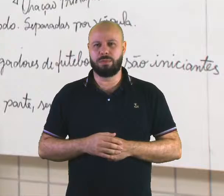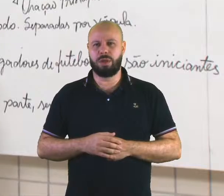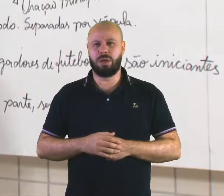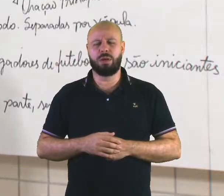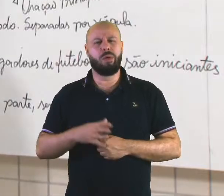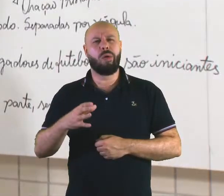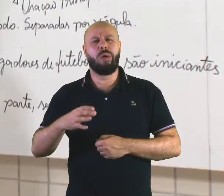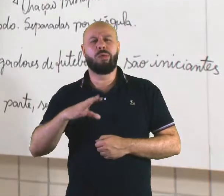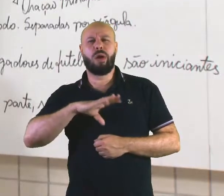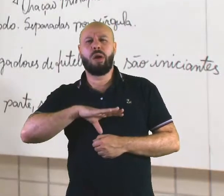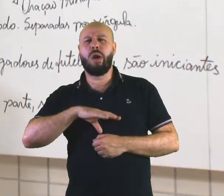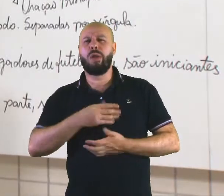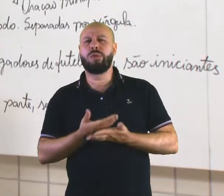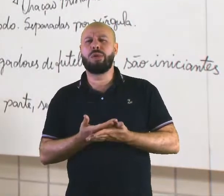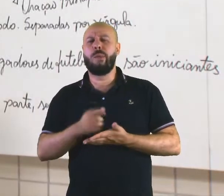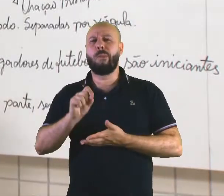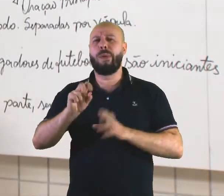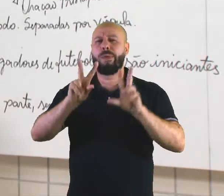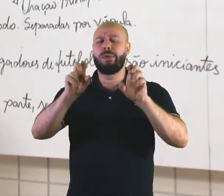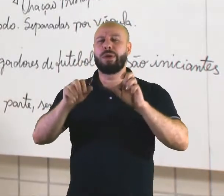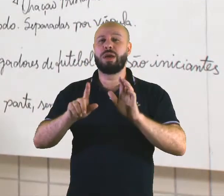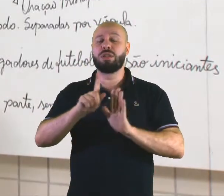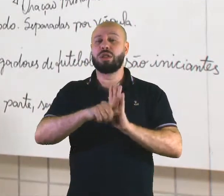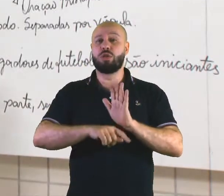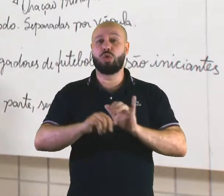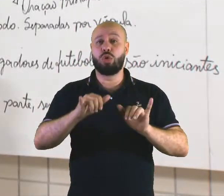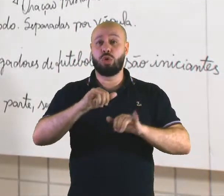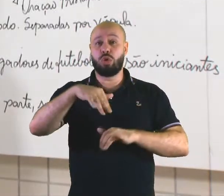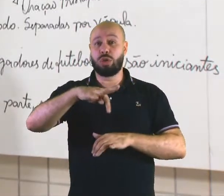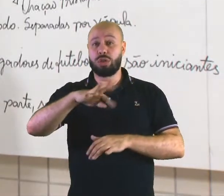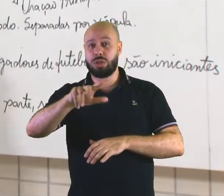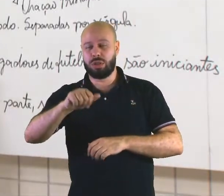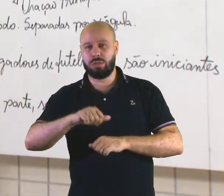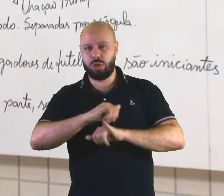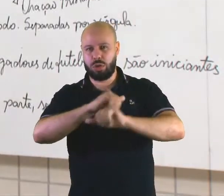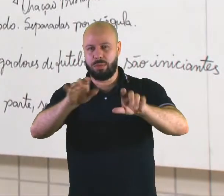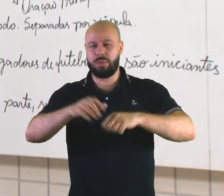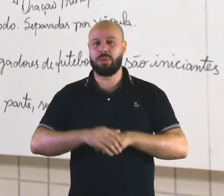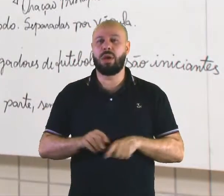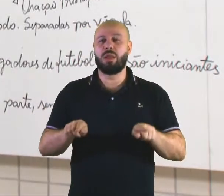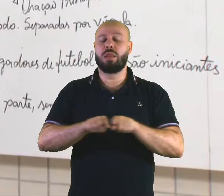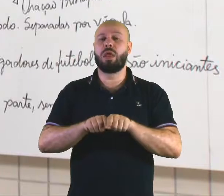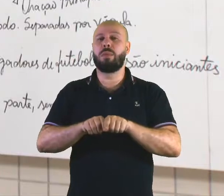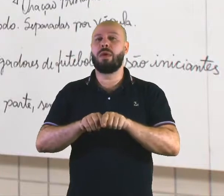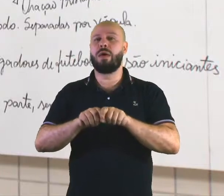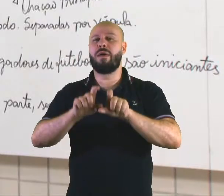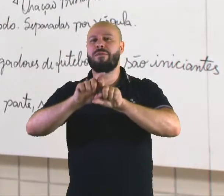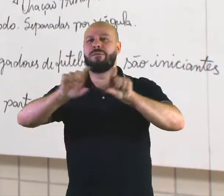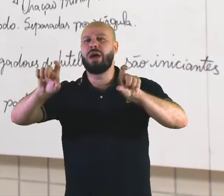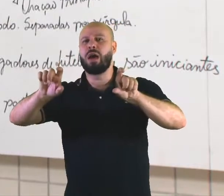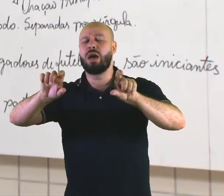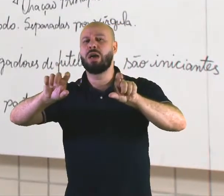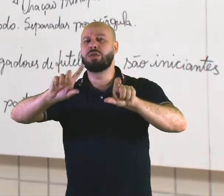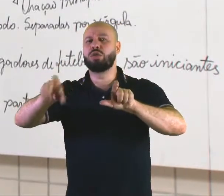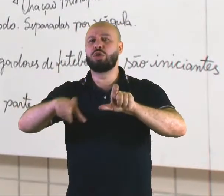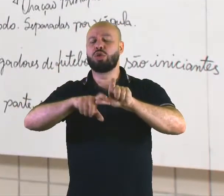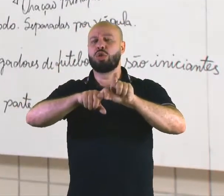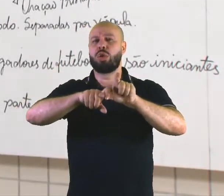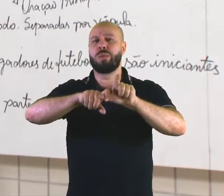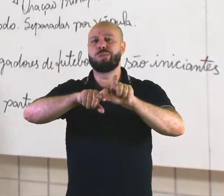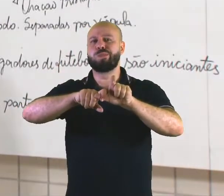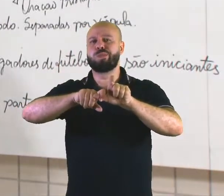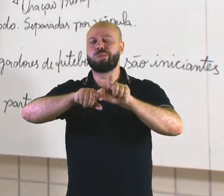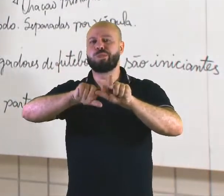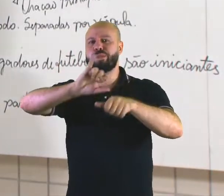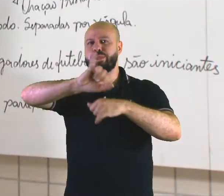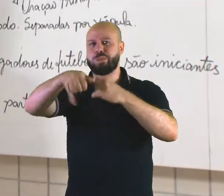trabalhar nessa aula de hoje? Nós vamos estudar o gênero notícia e também orações subordinadas adjetivas. Vamos